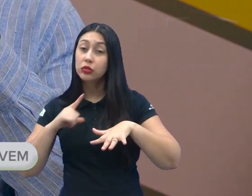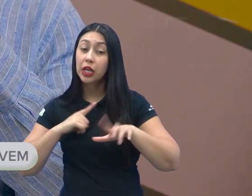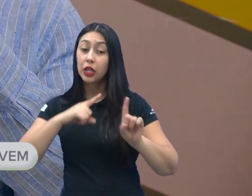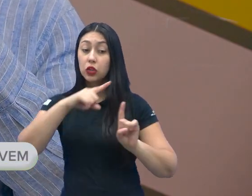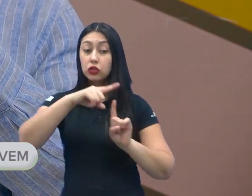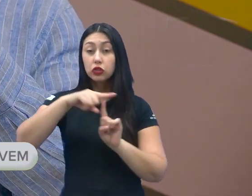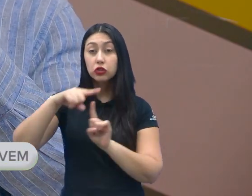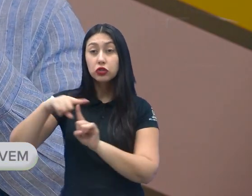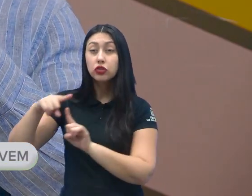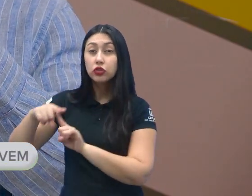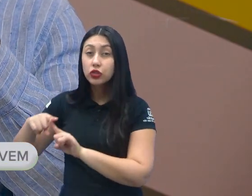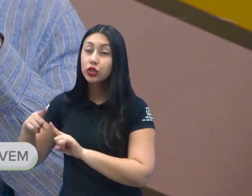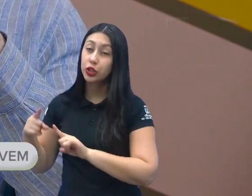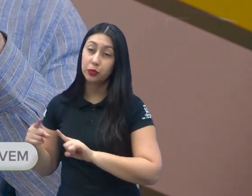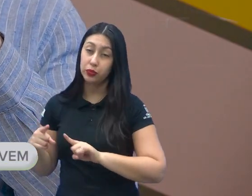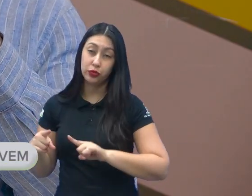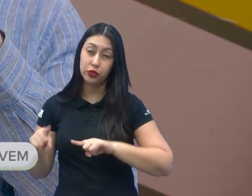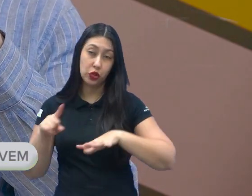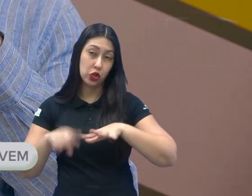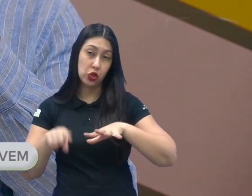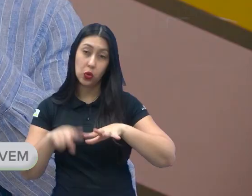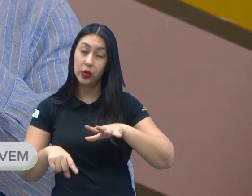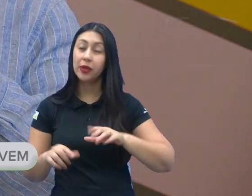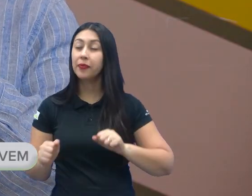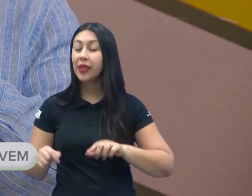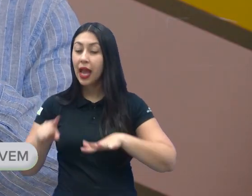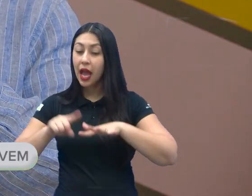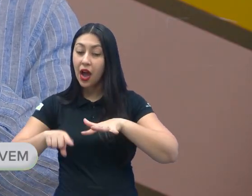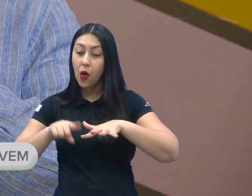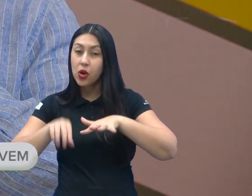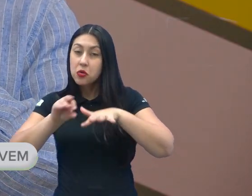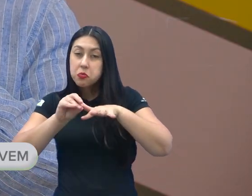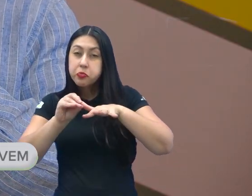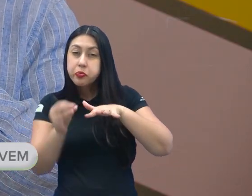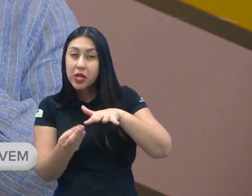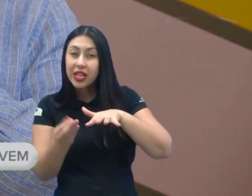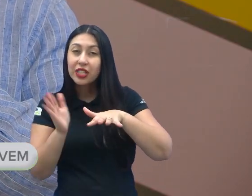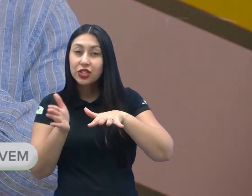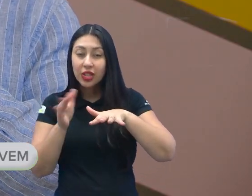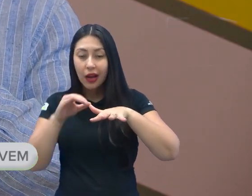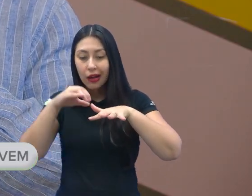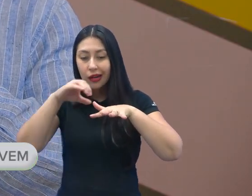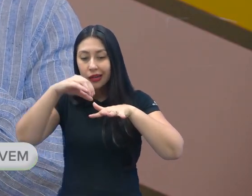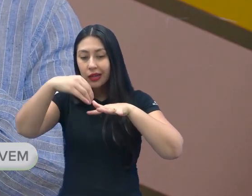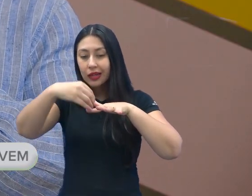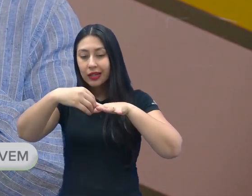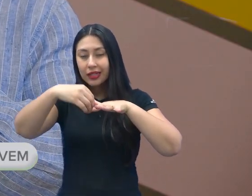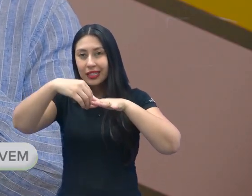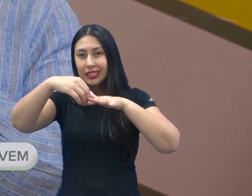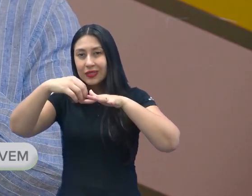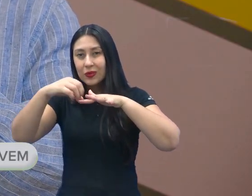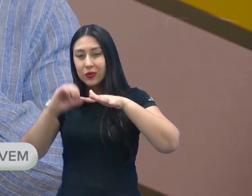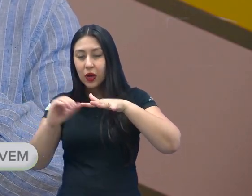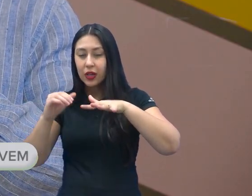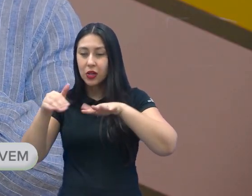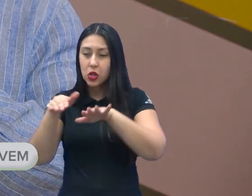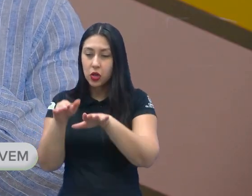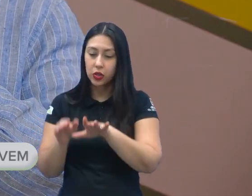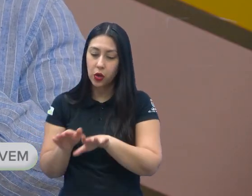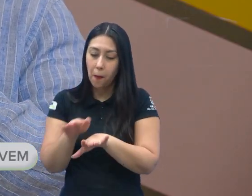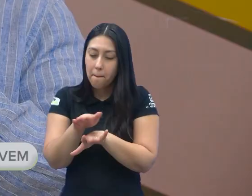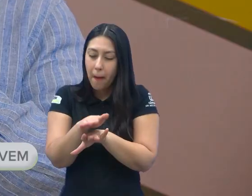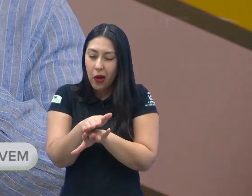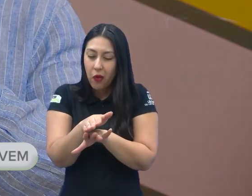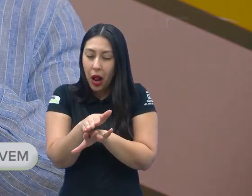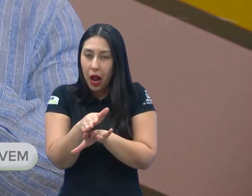em telha. A unha encravada, ela é uma unha que cresce para dentro do lado do dedo, do